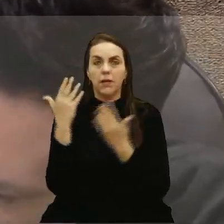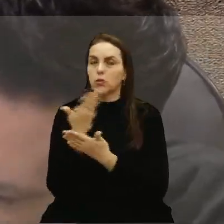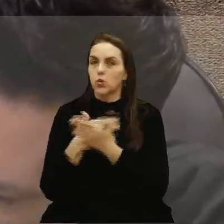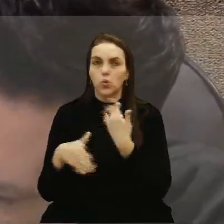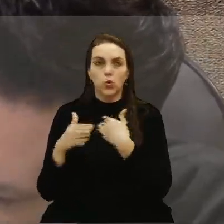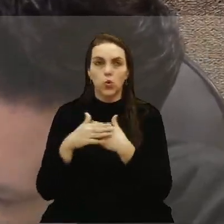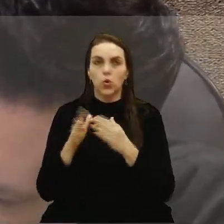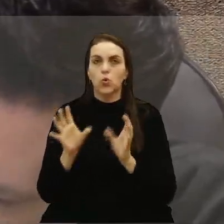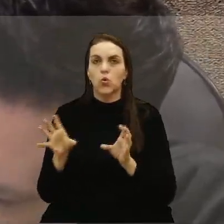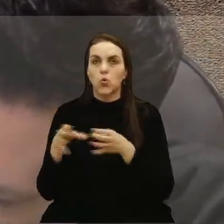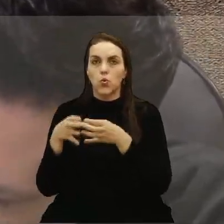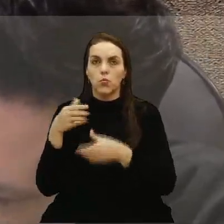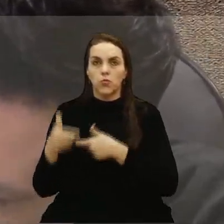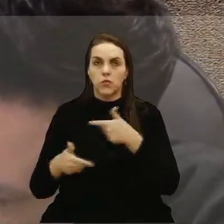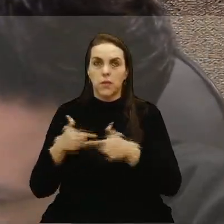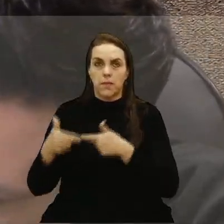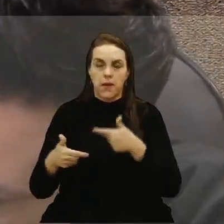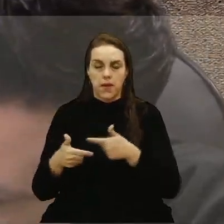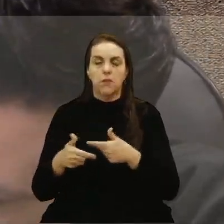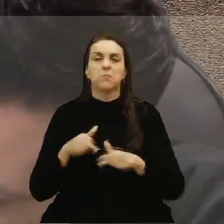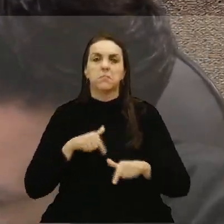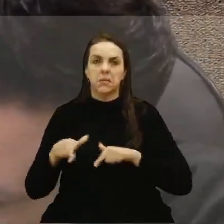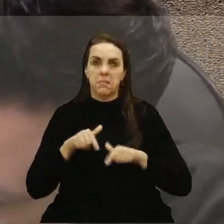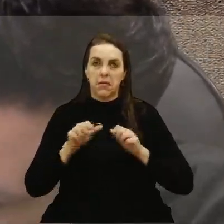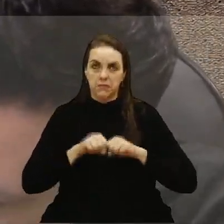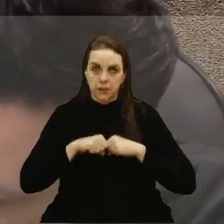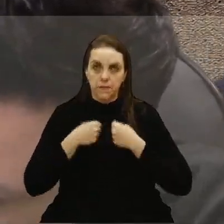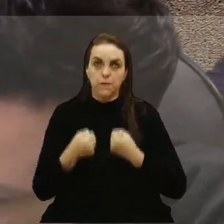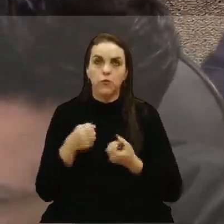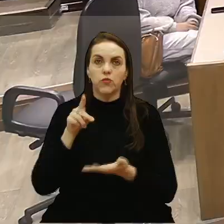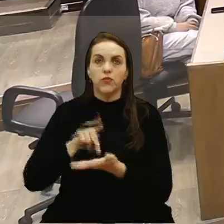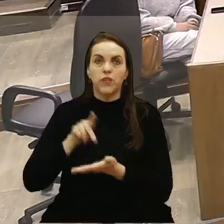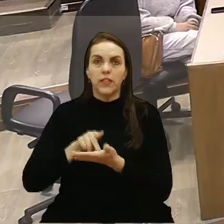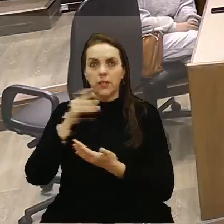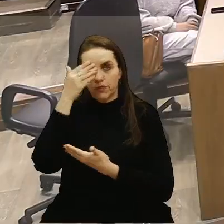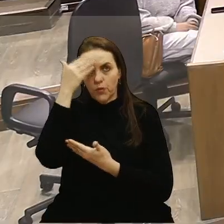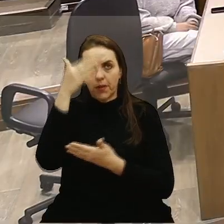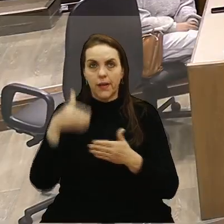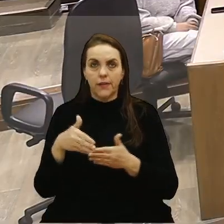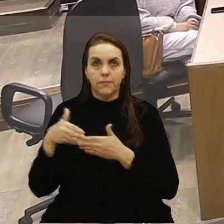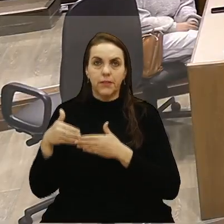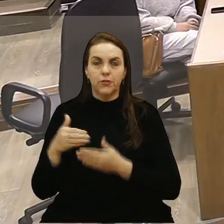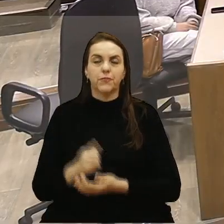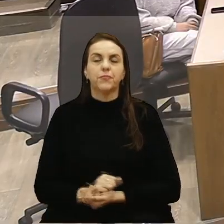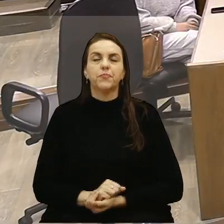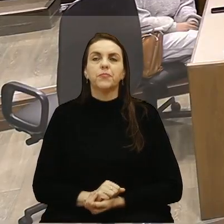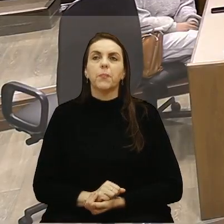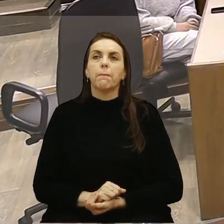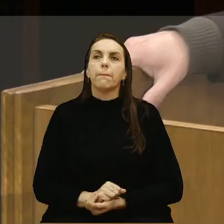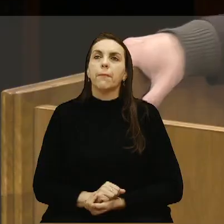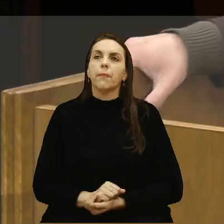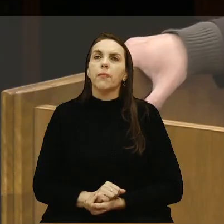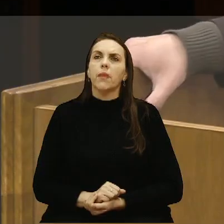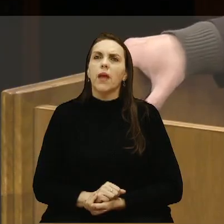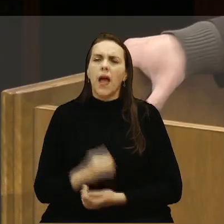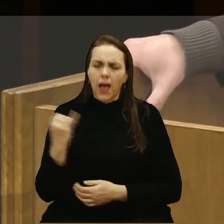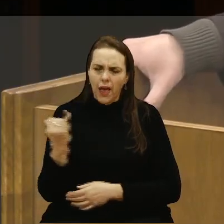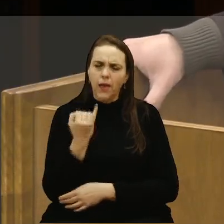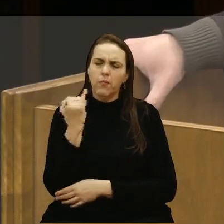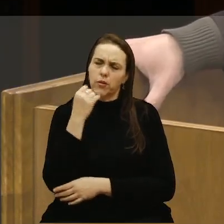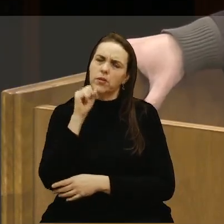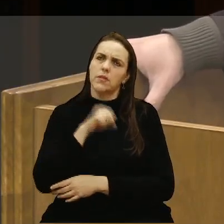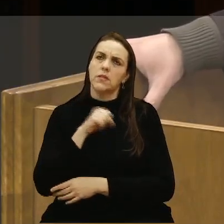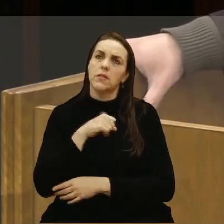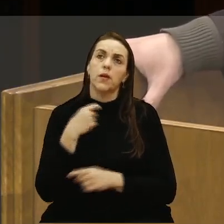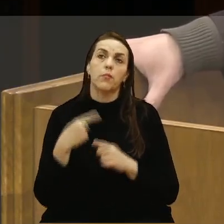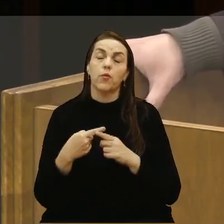está trabalhando, porque está trabalhando mesmo. Obrigada, vereador, pela parte. Uma parte, senhor vereador. Não, e é bem importante, porque antes